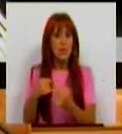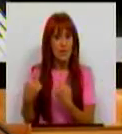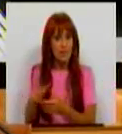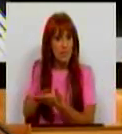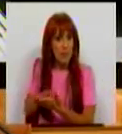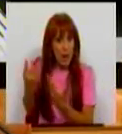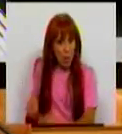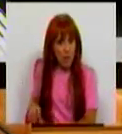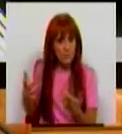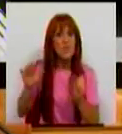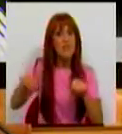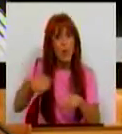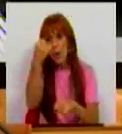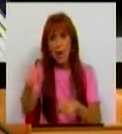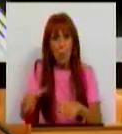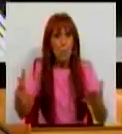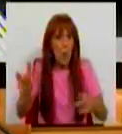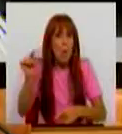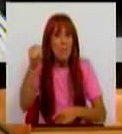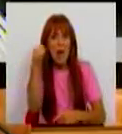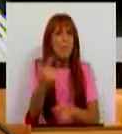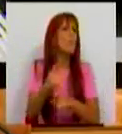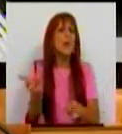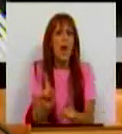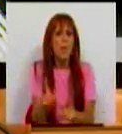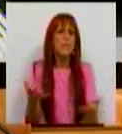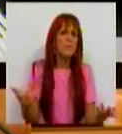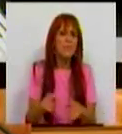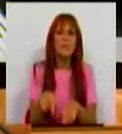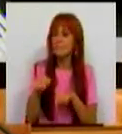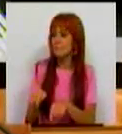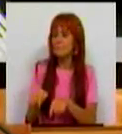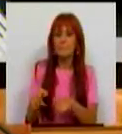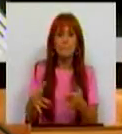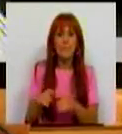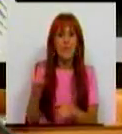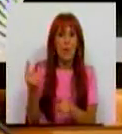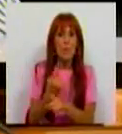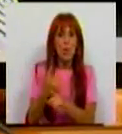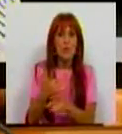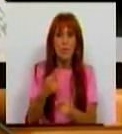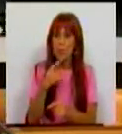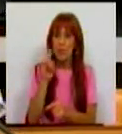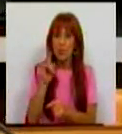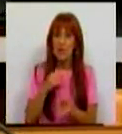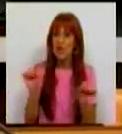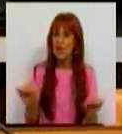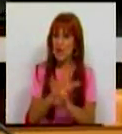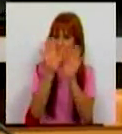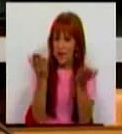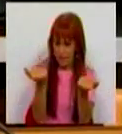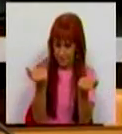temos em vigor? Sim ou não? Se não, porque não? E essa, naturalmente, é uma coisa que é muito importante